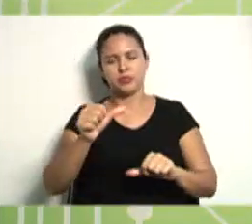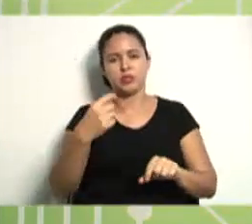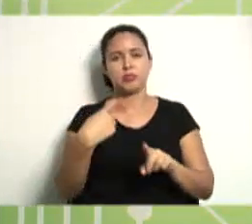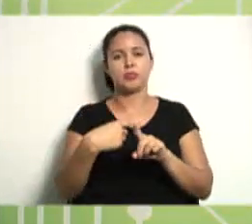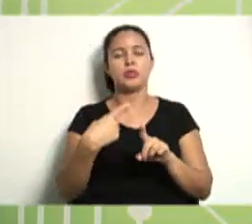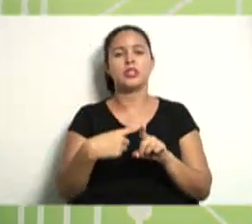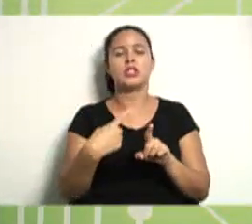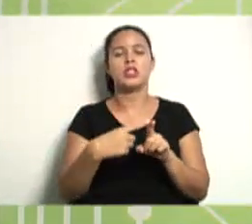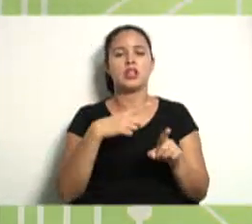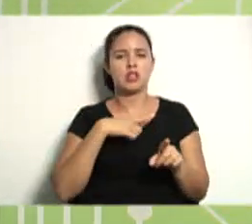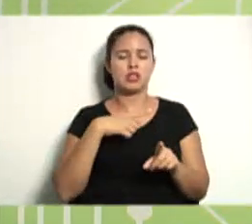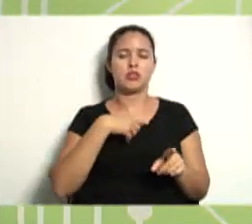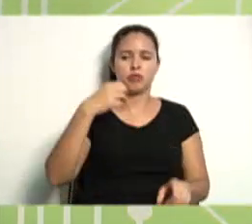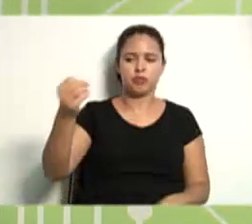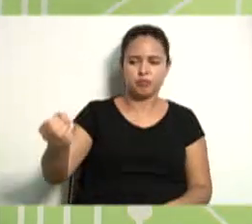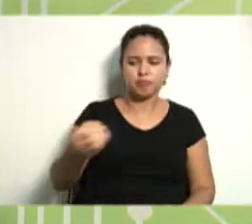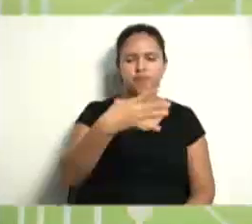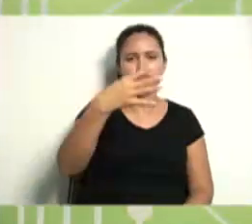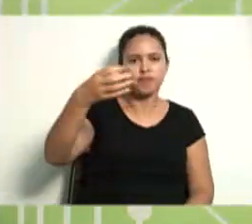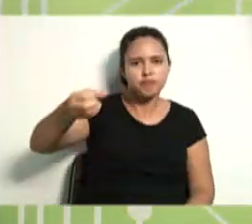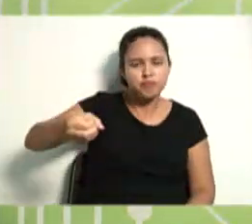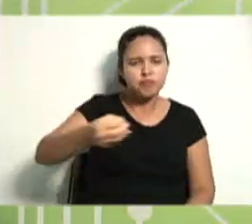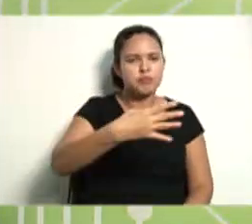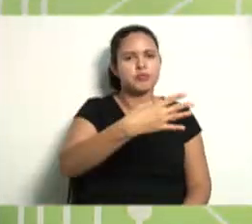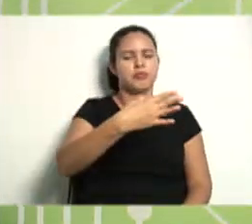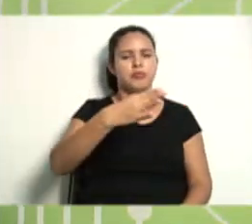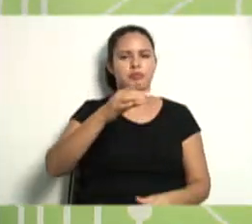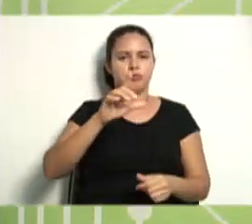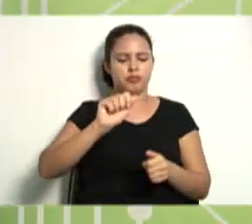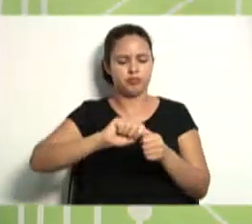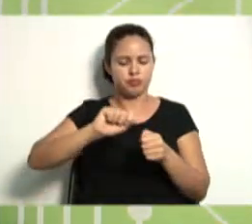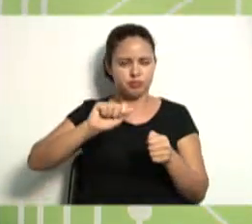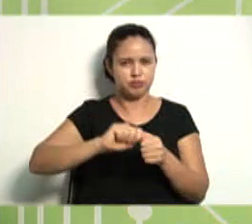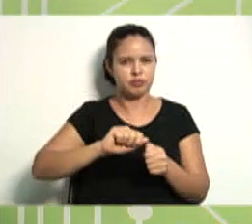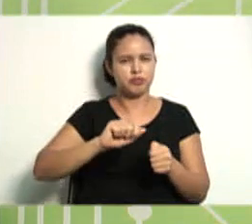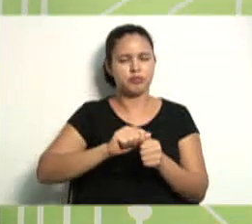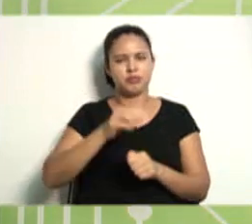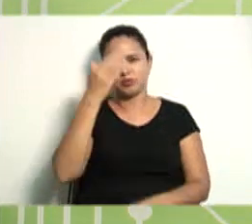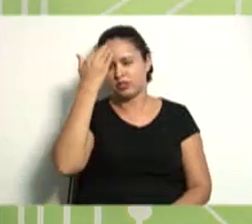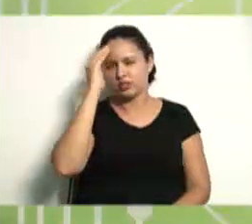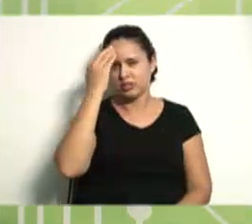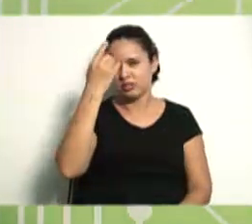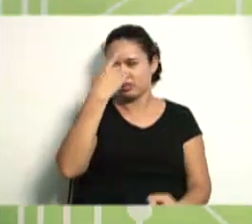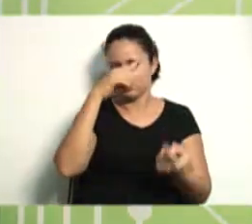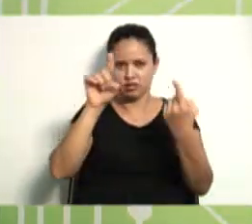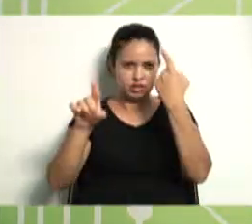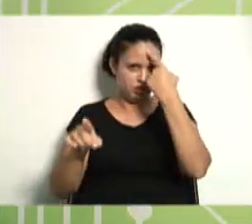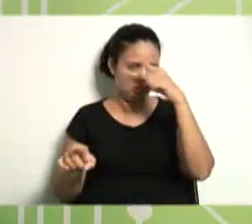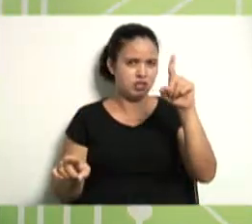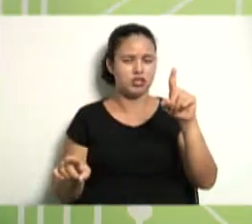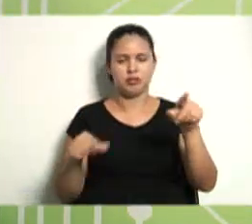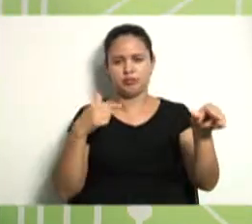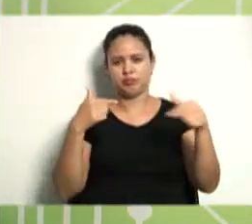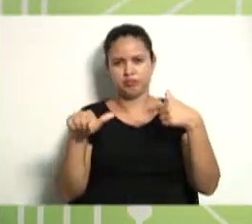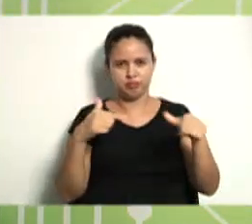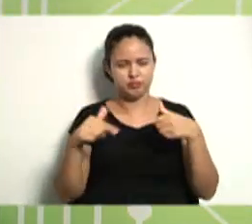de realizar e de compreender a ideia de trabalho. Por que que os sociólogos?